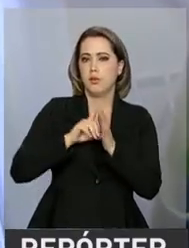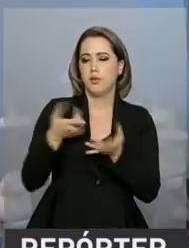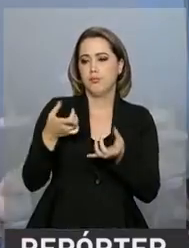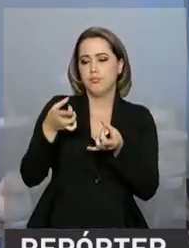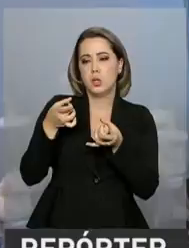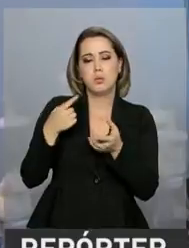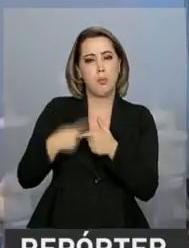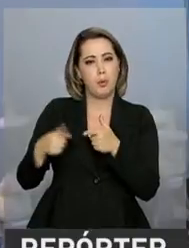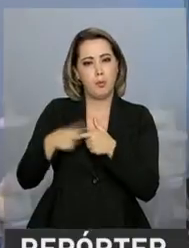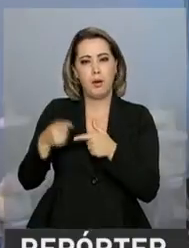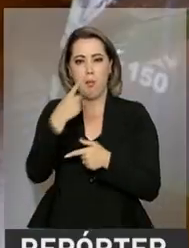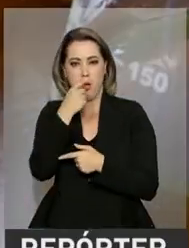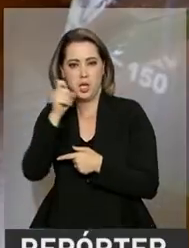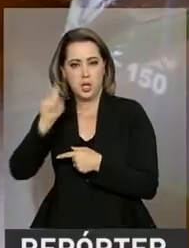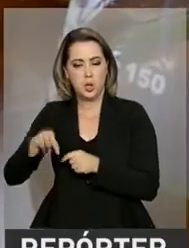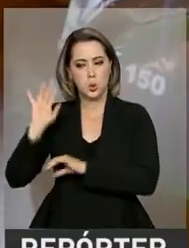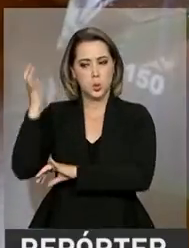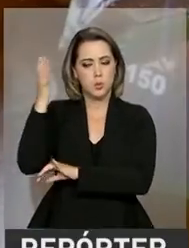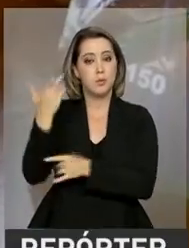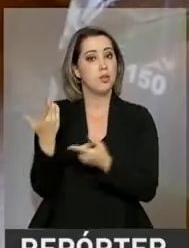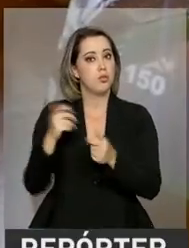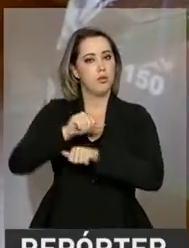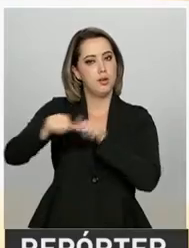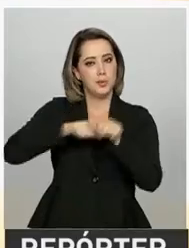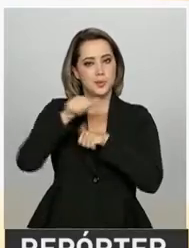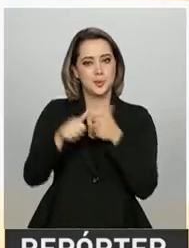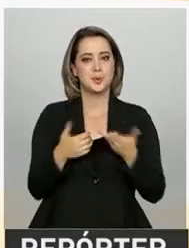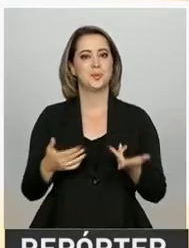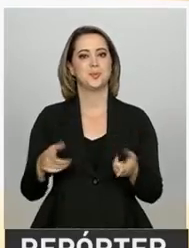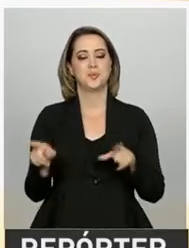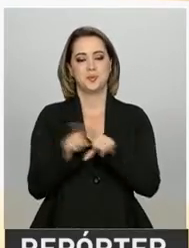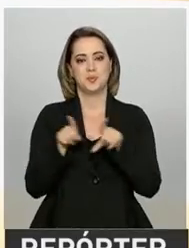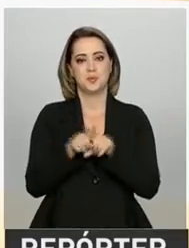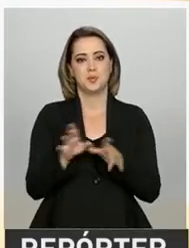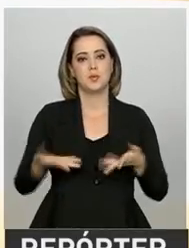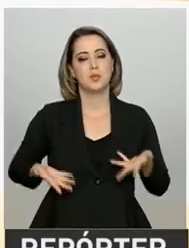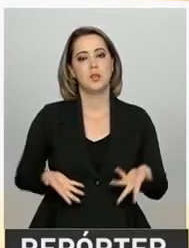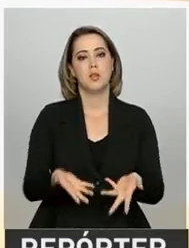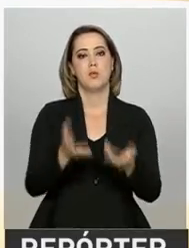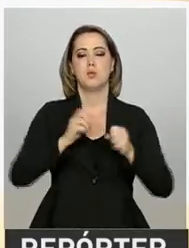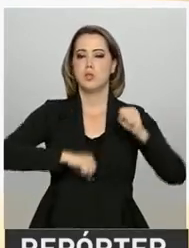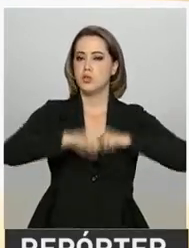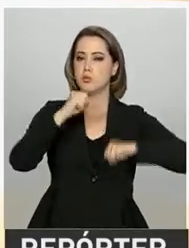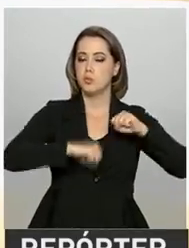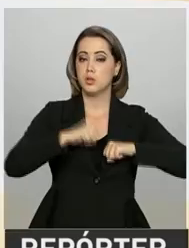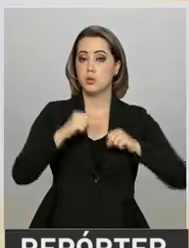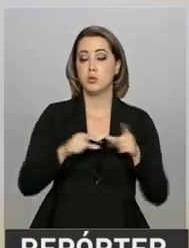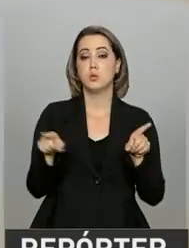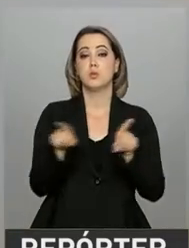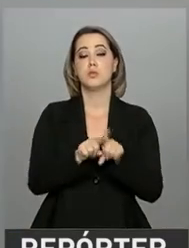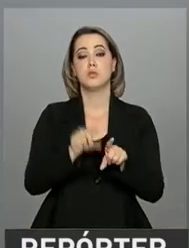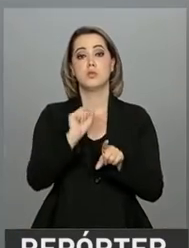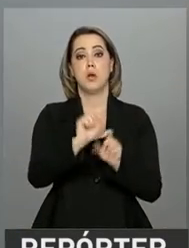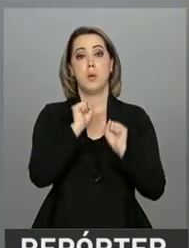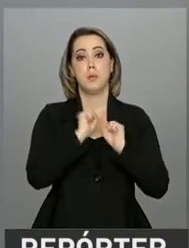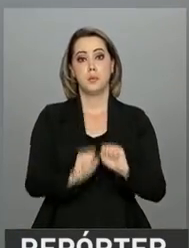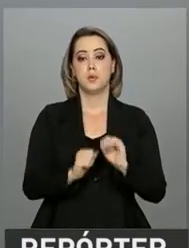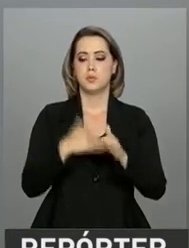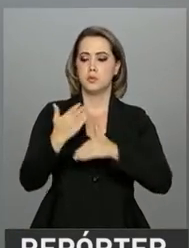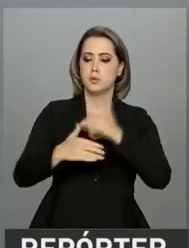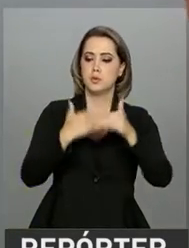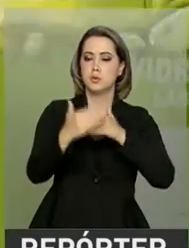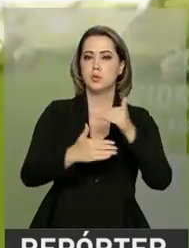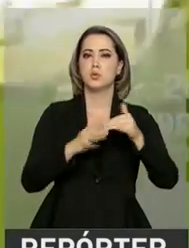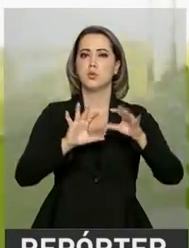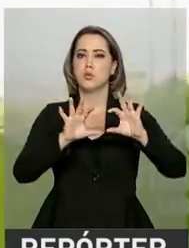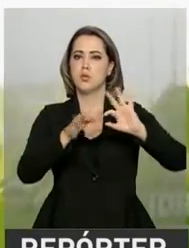passivo ambiental. A descoberta da Embrapa levou ainda a um incentivo para as indústrias, a possibilidade de uma cadeia